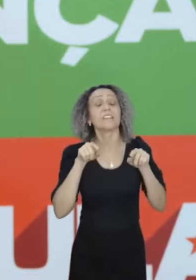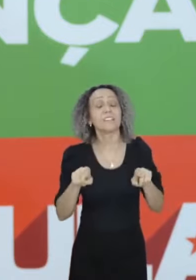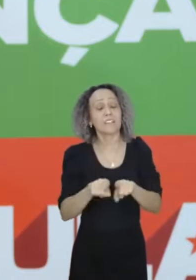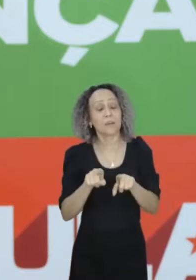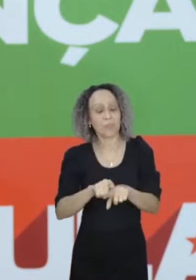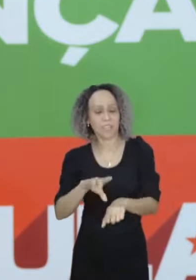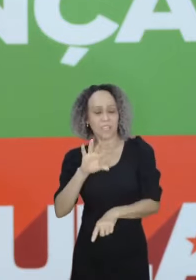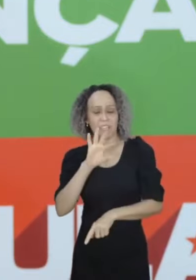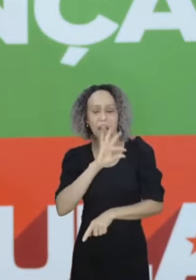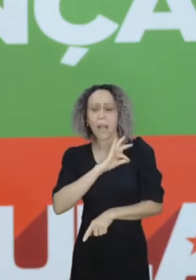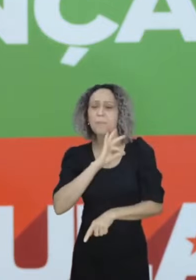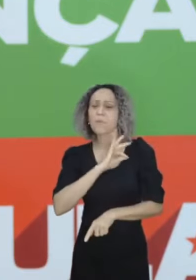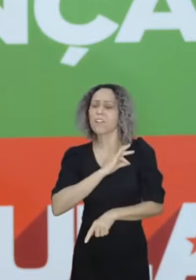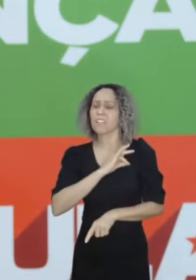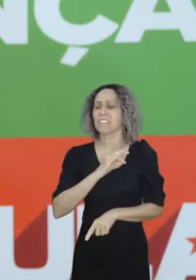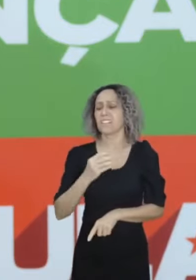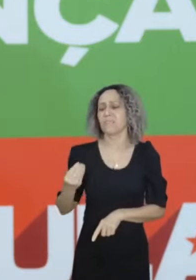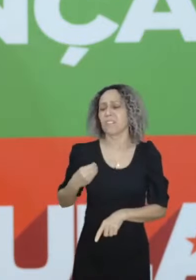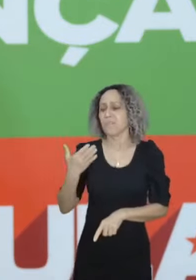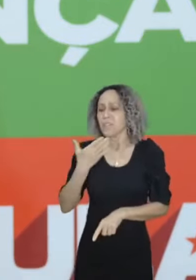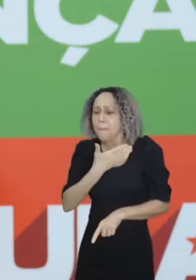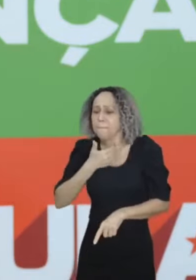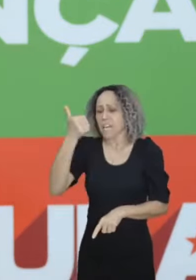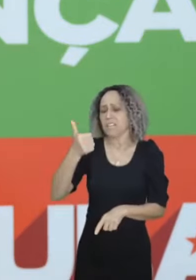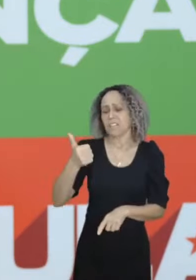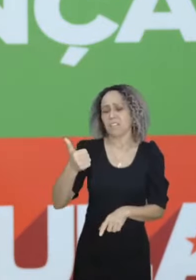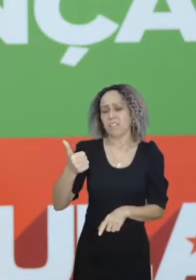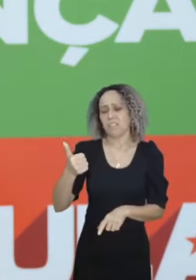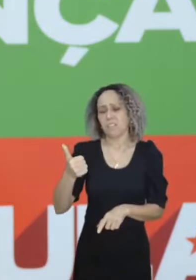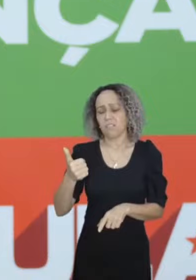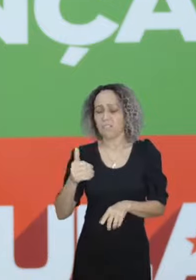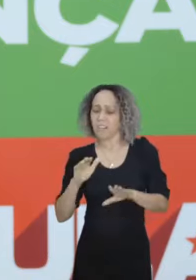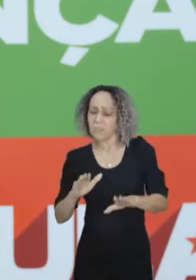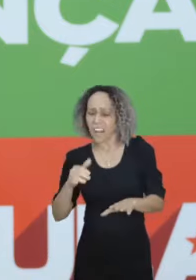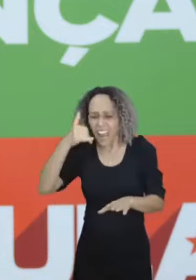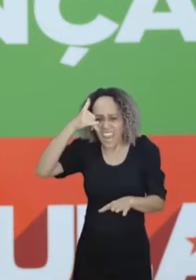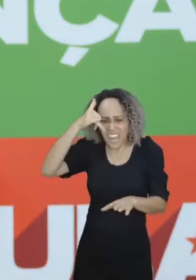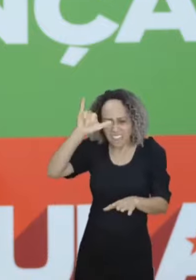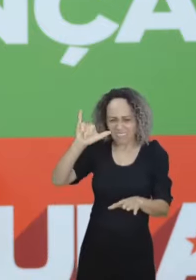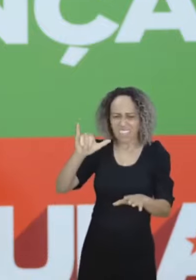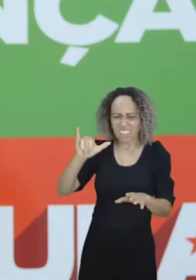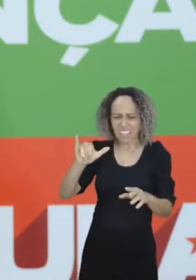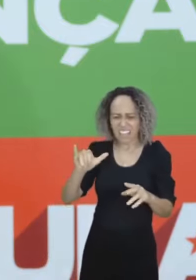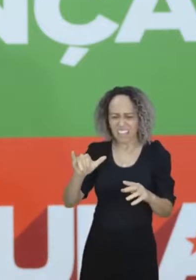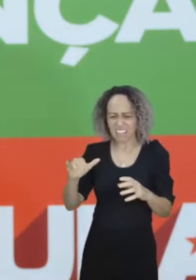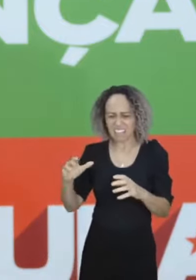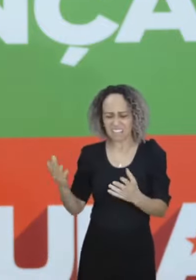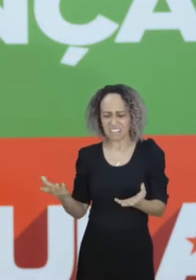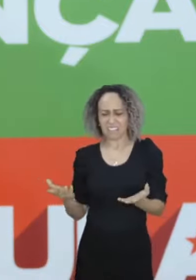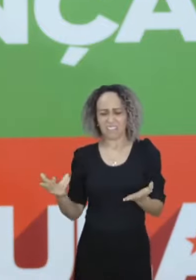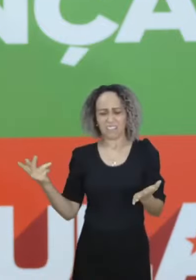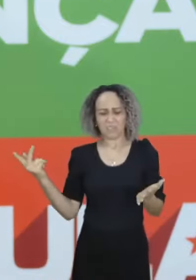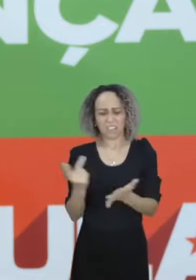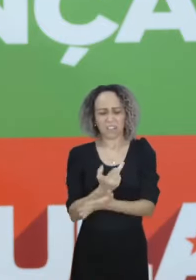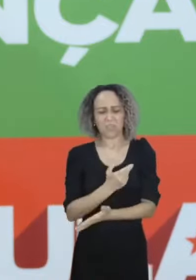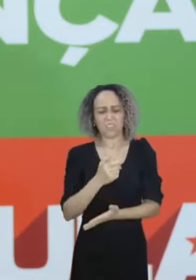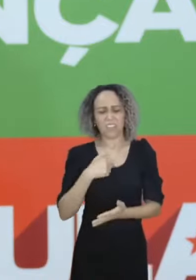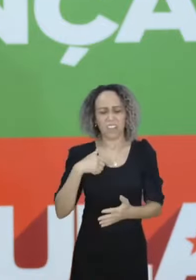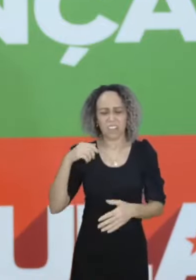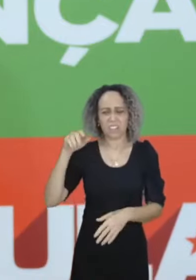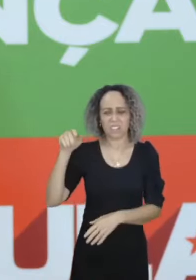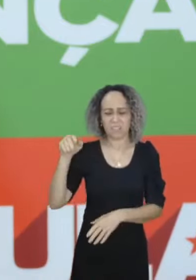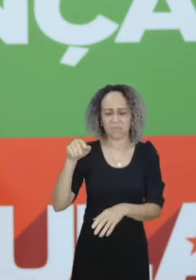confronto, como acontece de vez em quando nas cidades desse país. Nós sabemos que muito dos confrontos e da